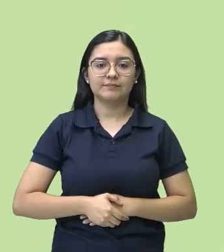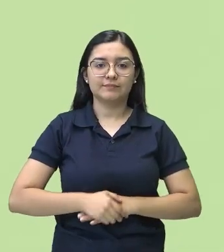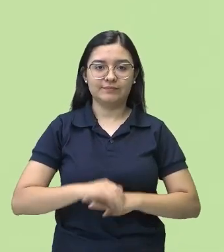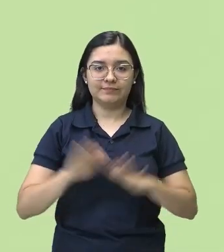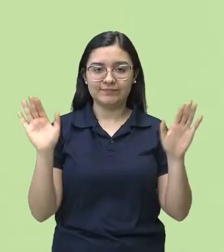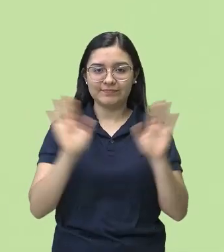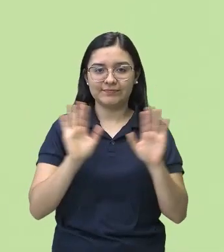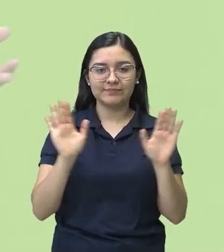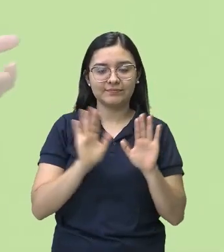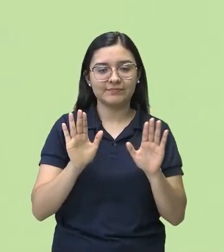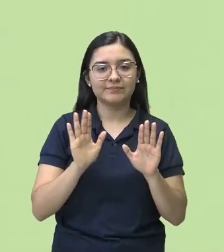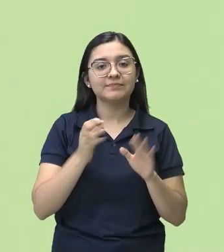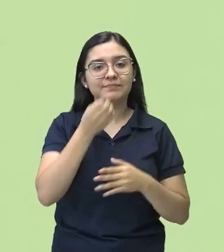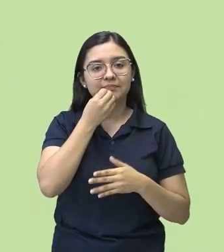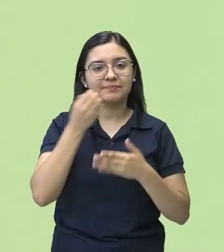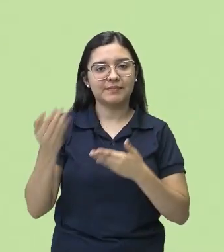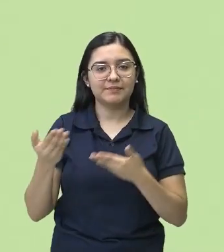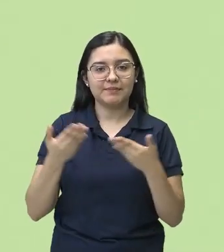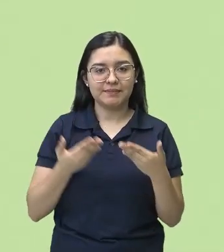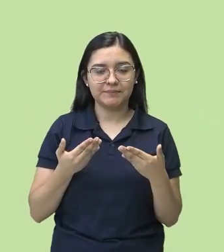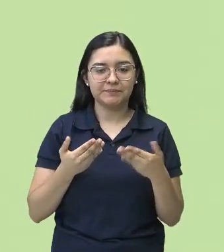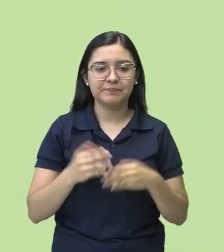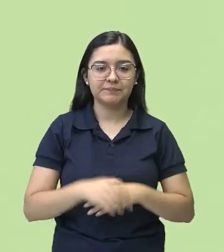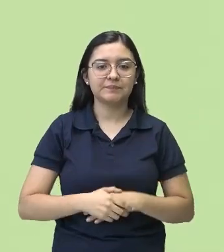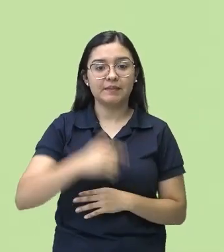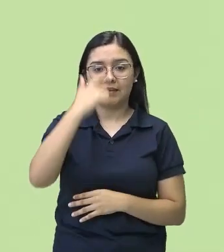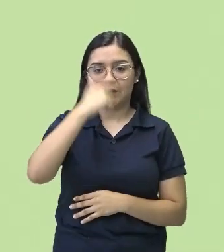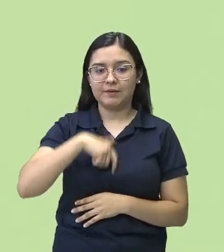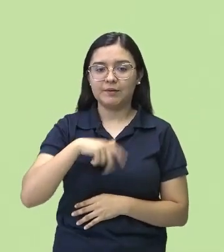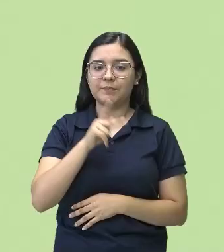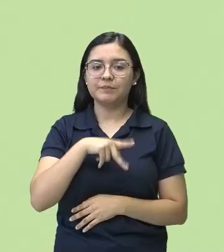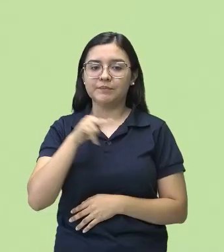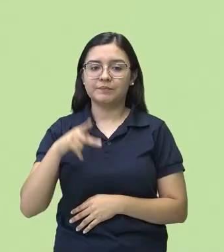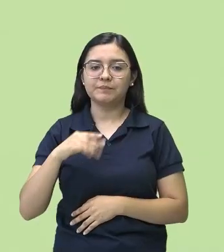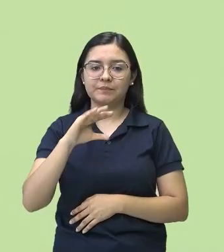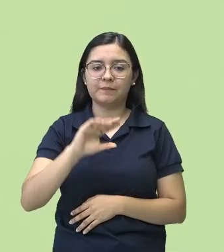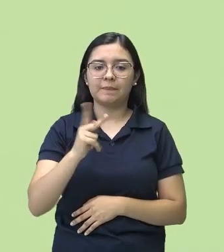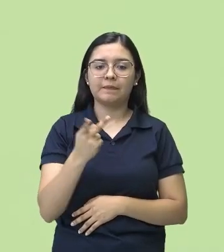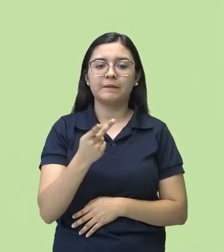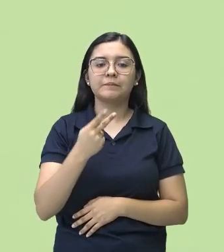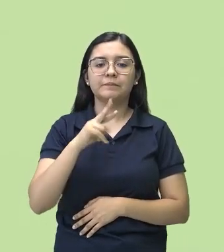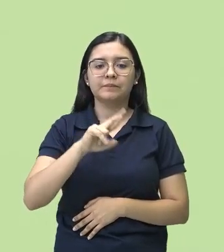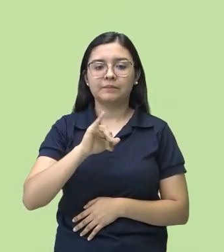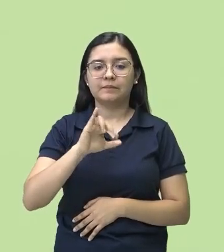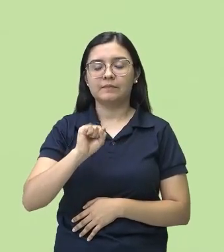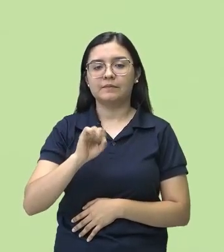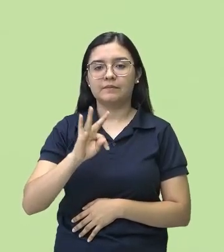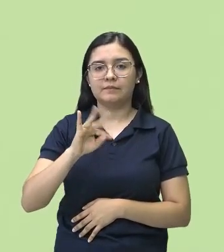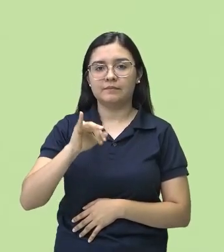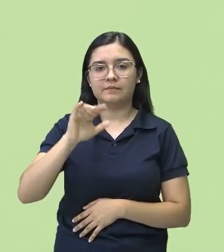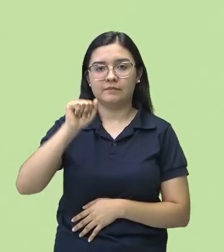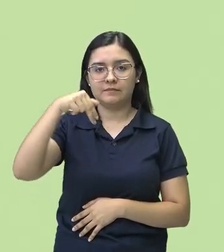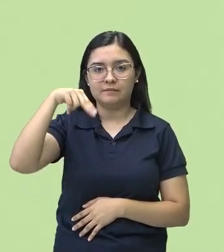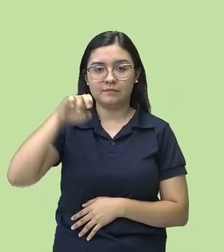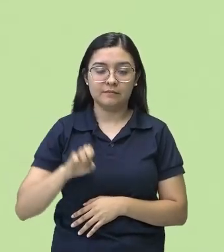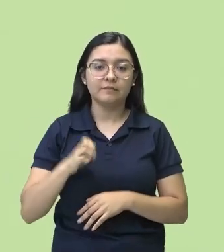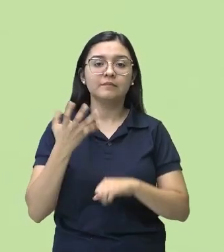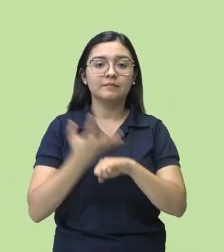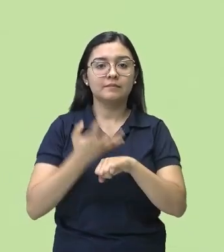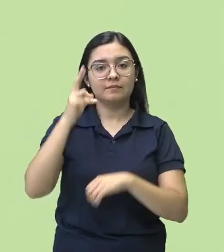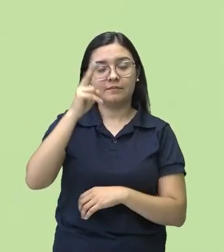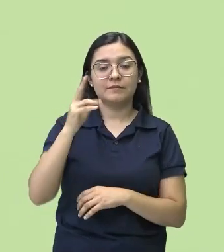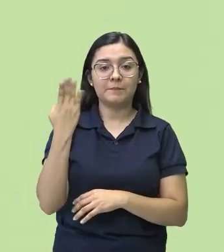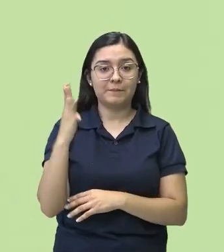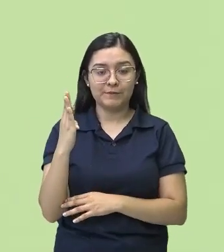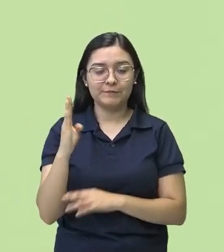Olá, como vão todos? Sejam muito bem-vindos. Eu sou a professora Cristiane Oliveira, sou professora de Biologia e